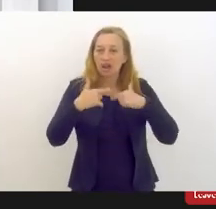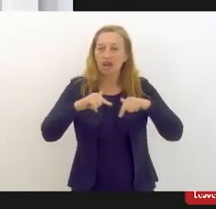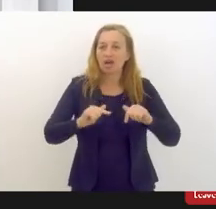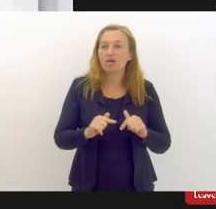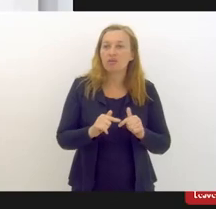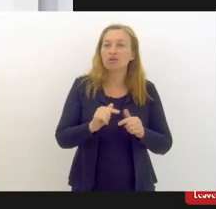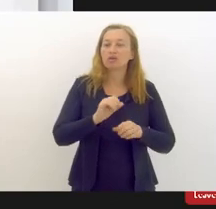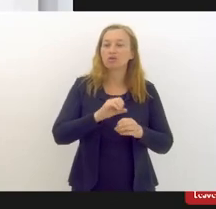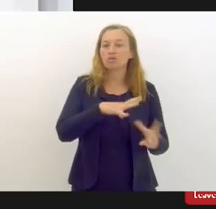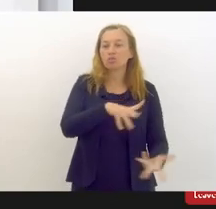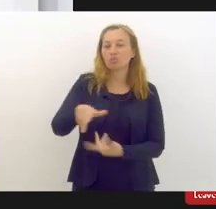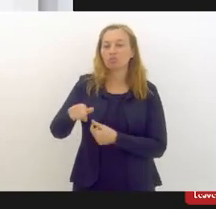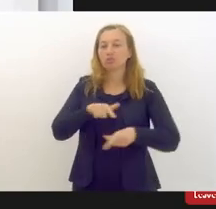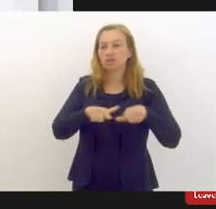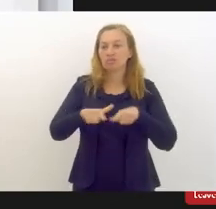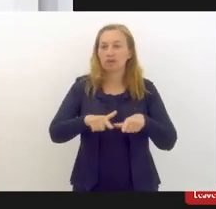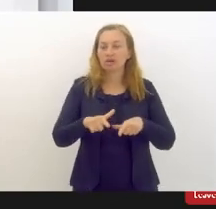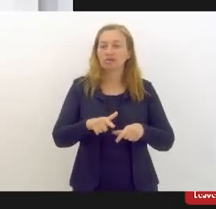sustentabilidade.